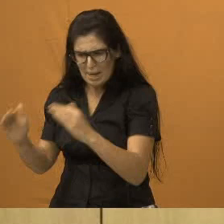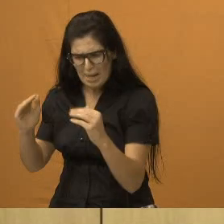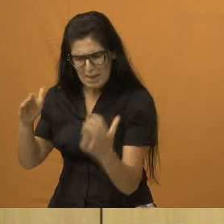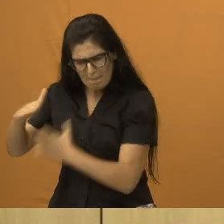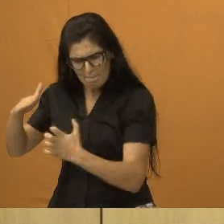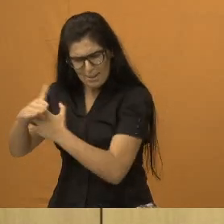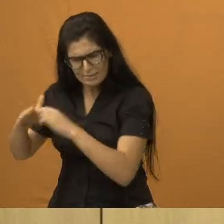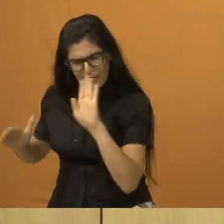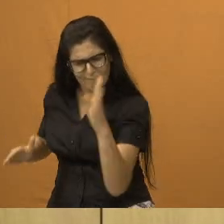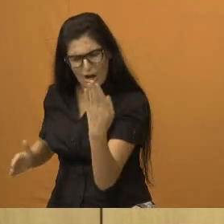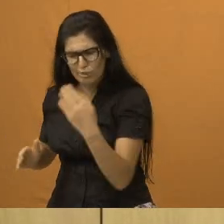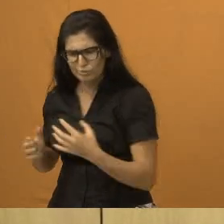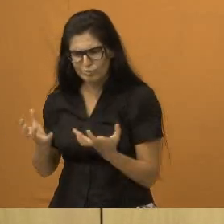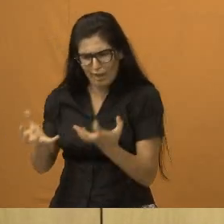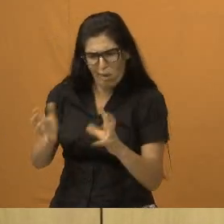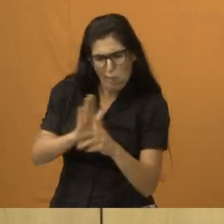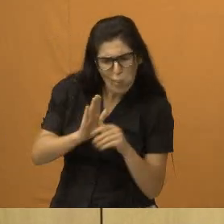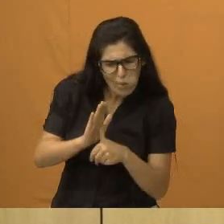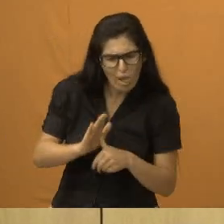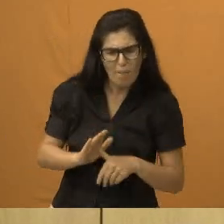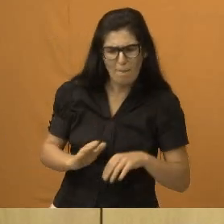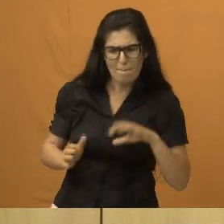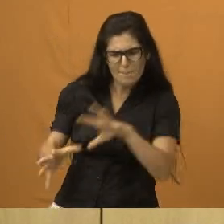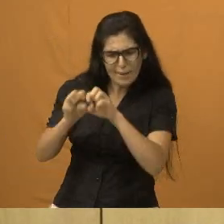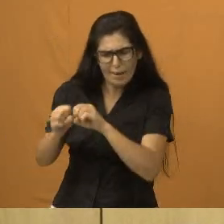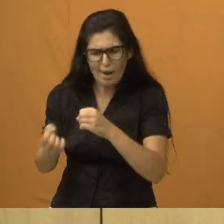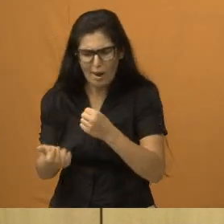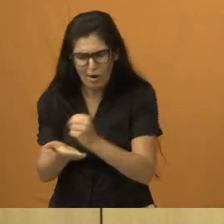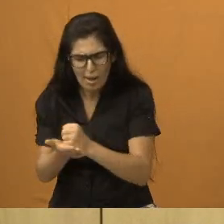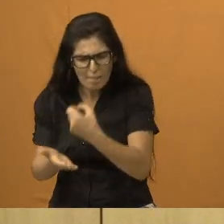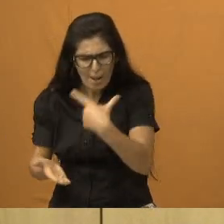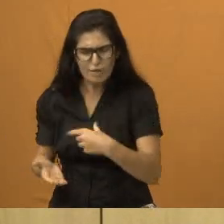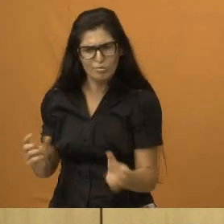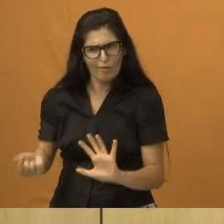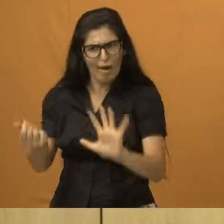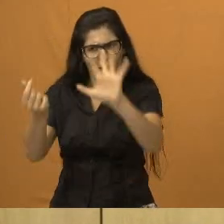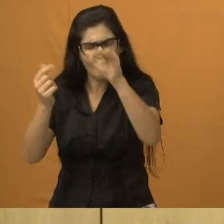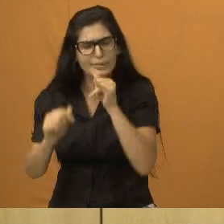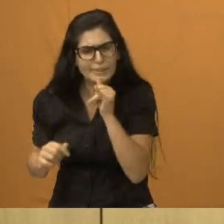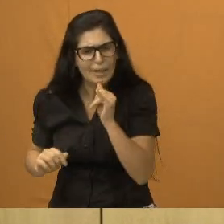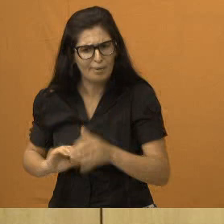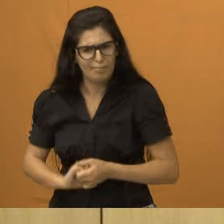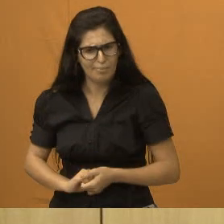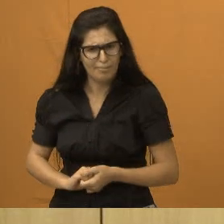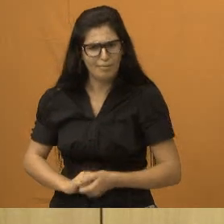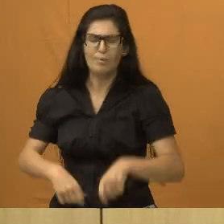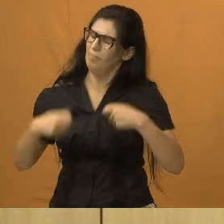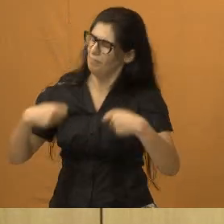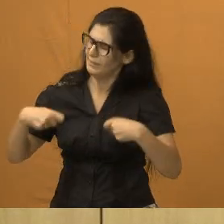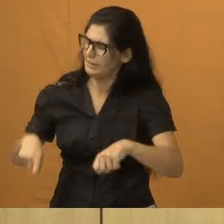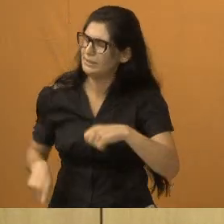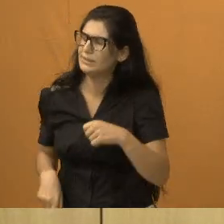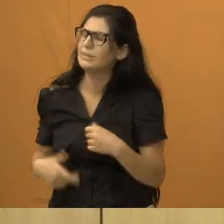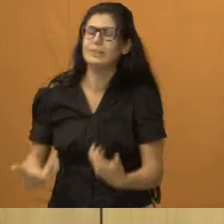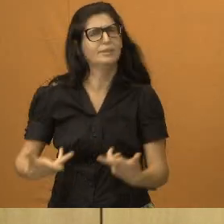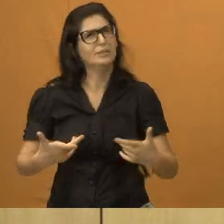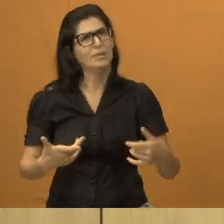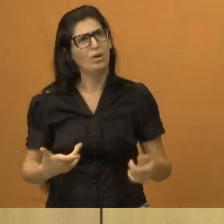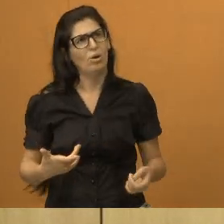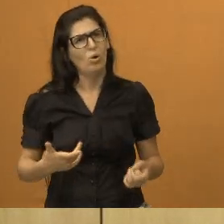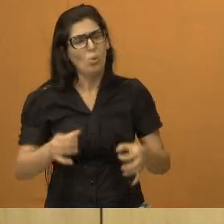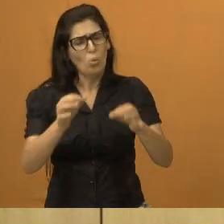uma pessoa, acaba prejudicando o município. Mas deveriam sim punir o Estado, o governo federal, tudo,